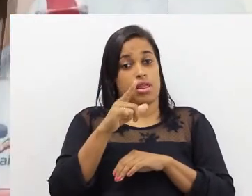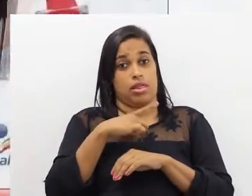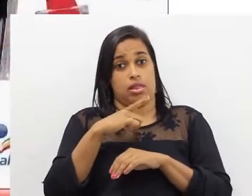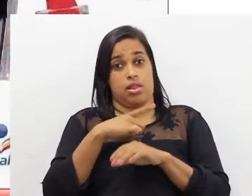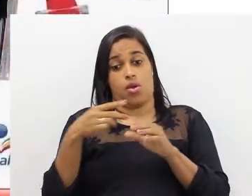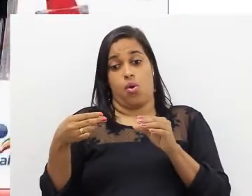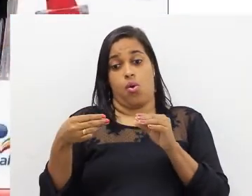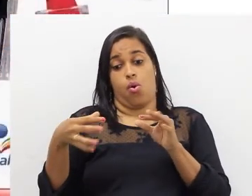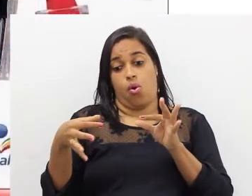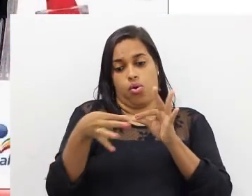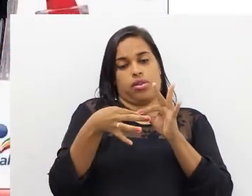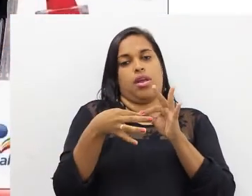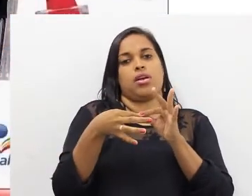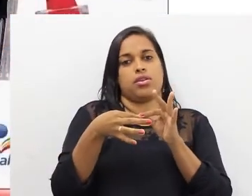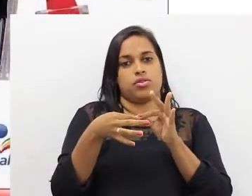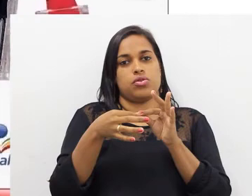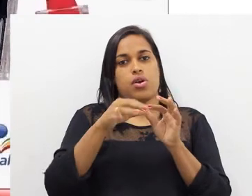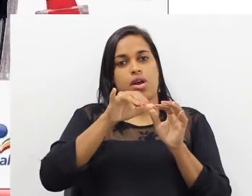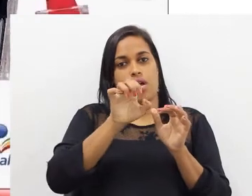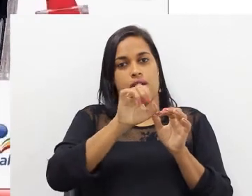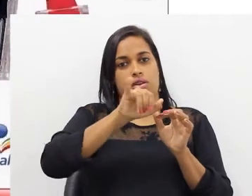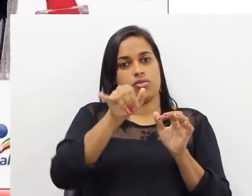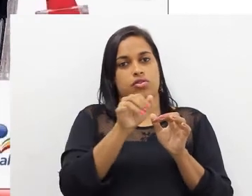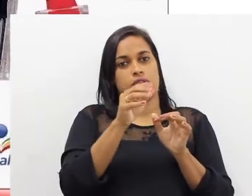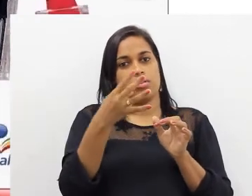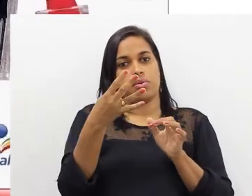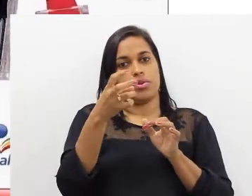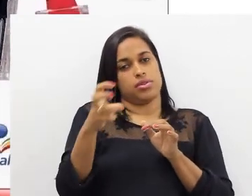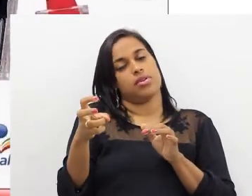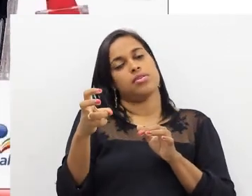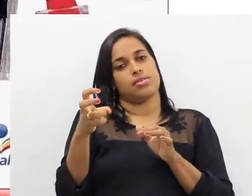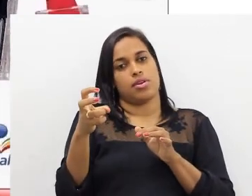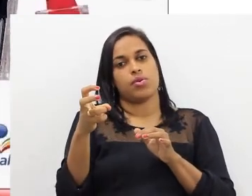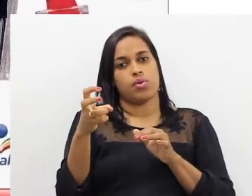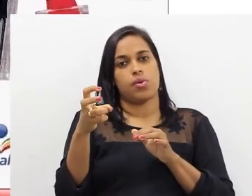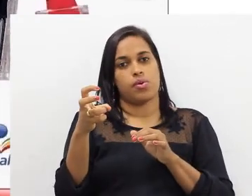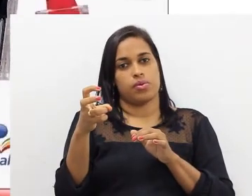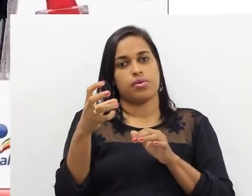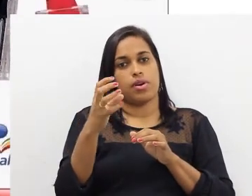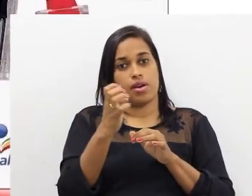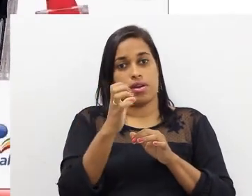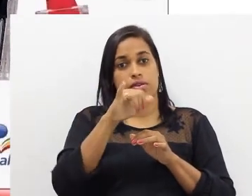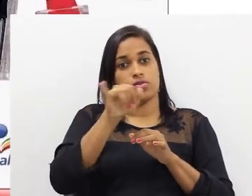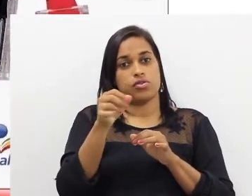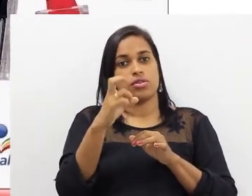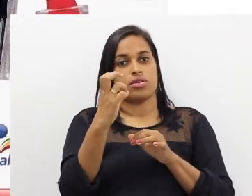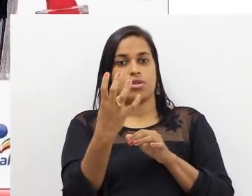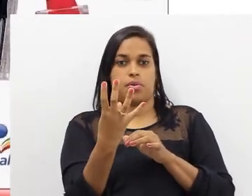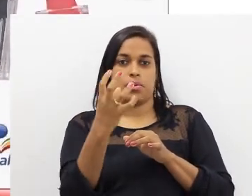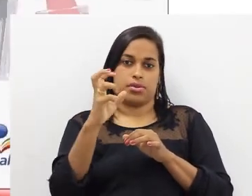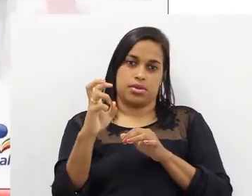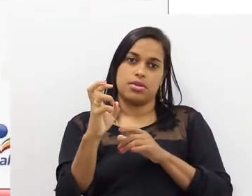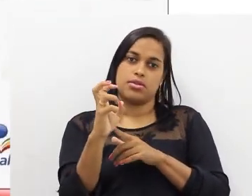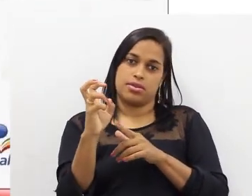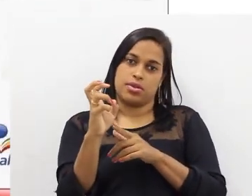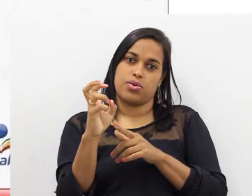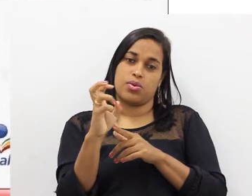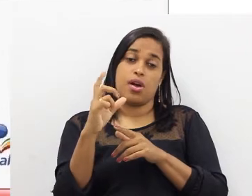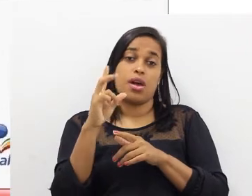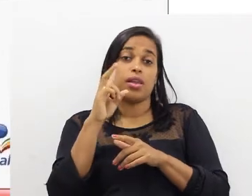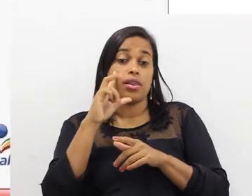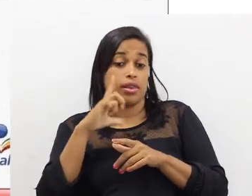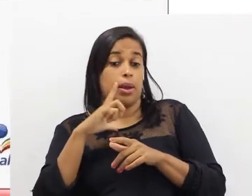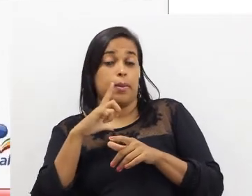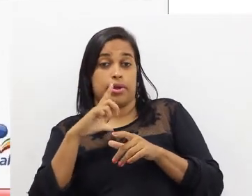conector chamado RJ45. O do cabo é chamado RJ45 macho. E na placa de rede, que está aí atrás